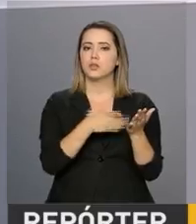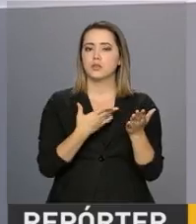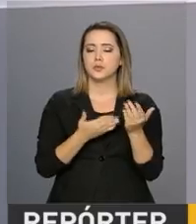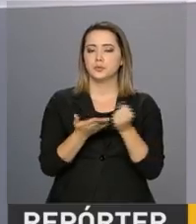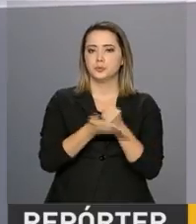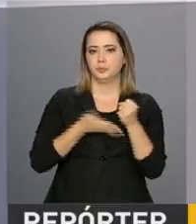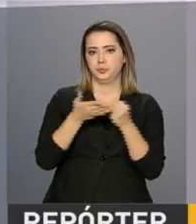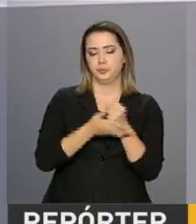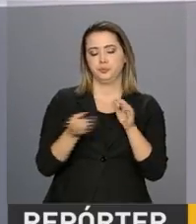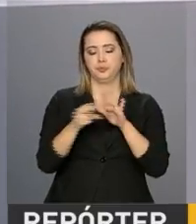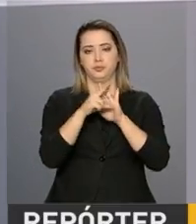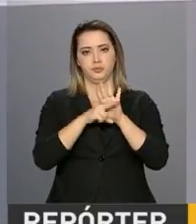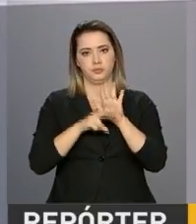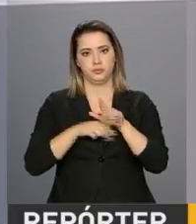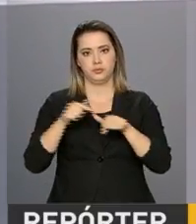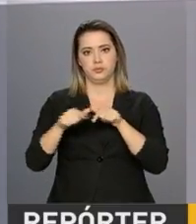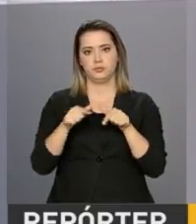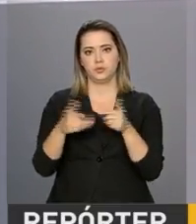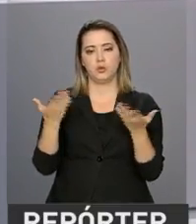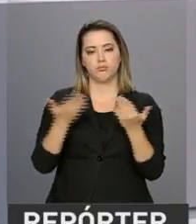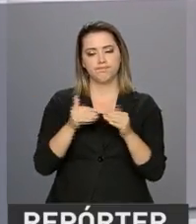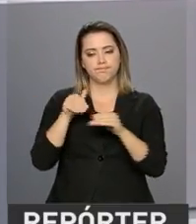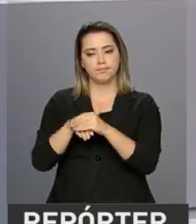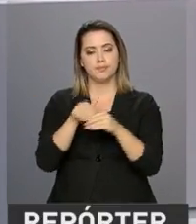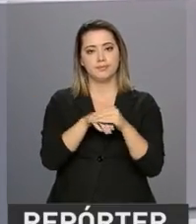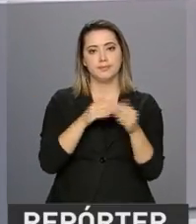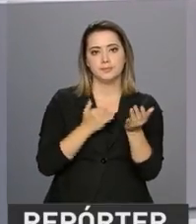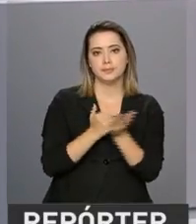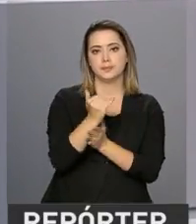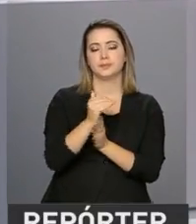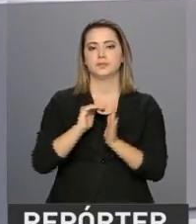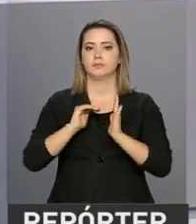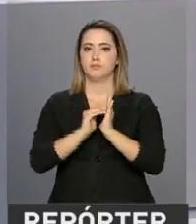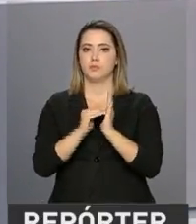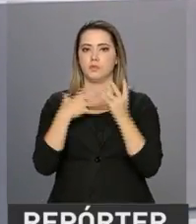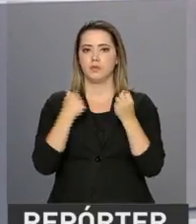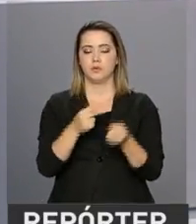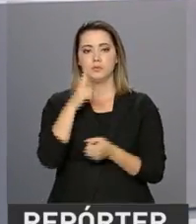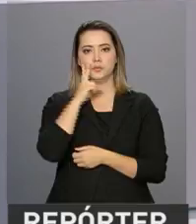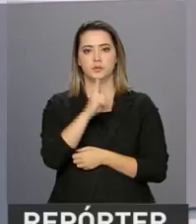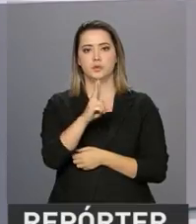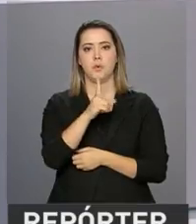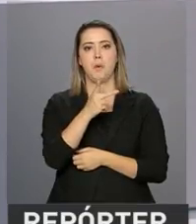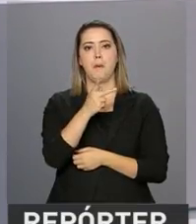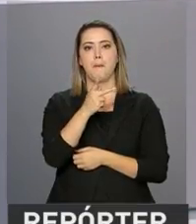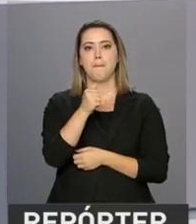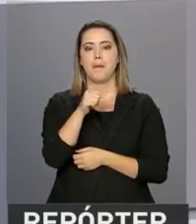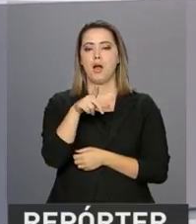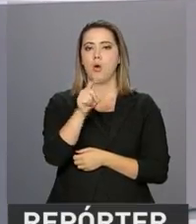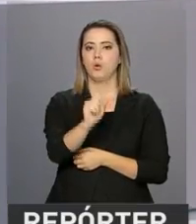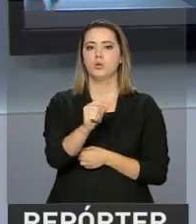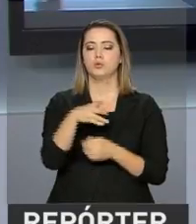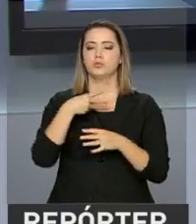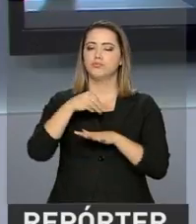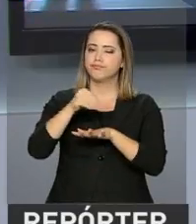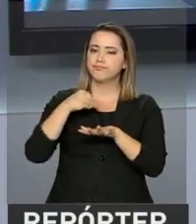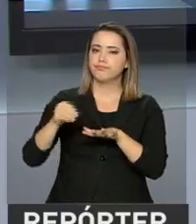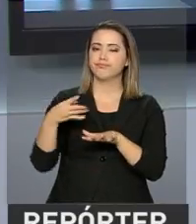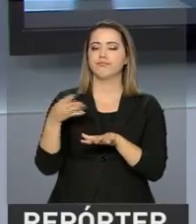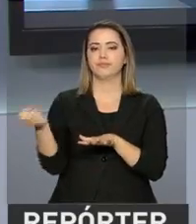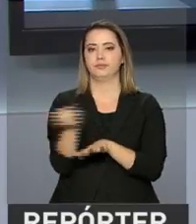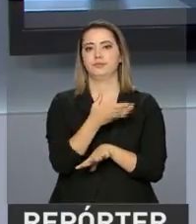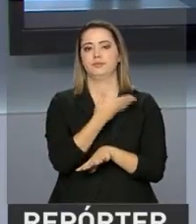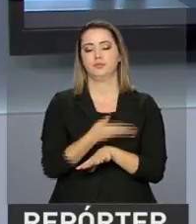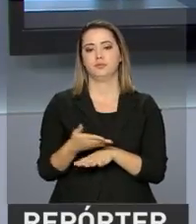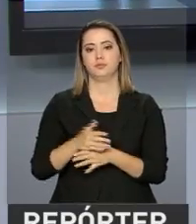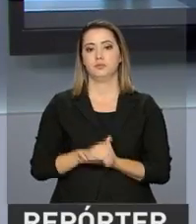reforma trabalhista. A sessão continua no plenário do Senado. Vamos então conversar ao vivo com o repórter Paulo Lassávio, que tem mais informações. Boa